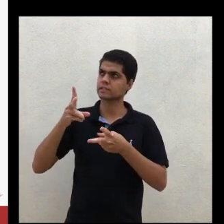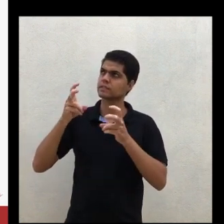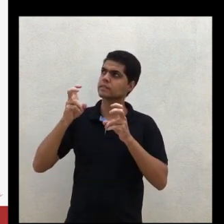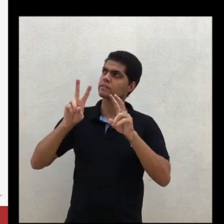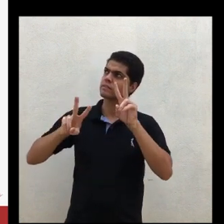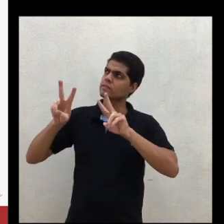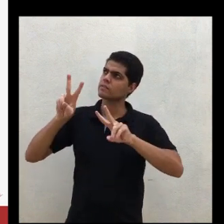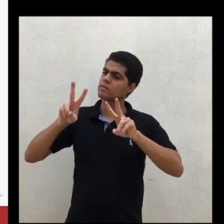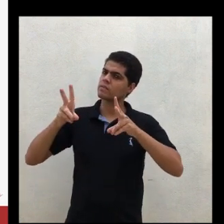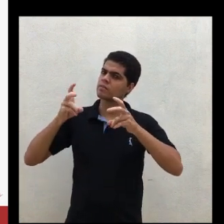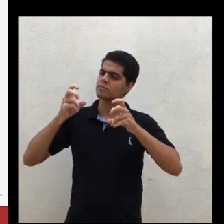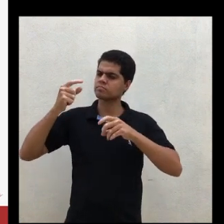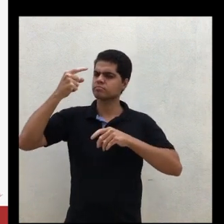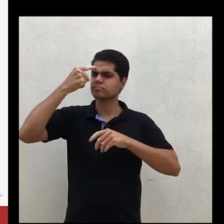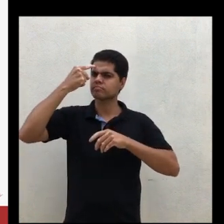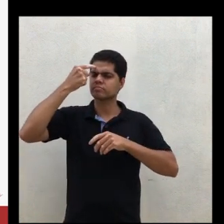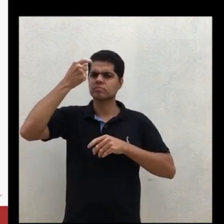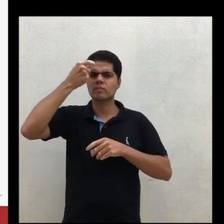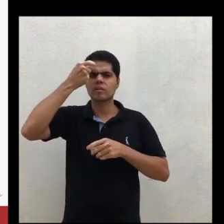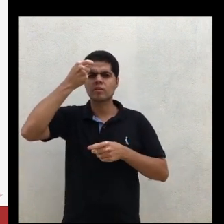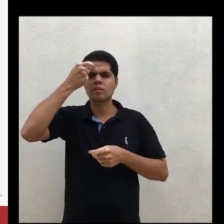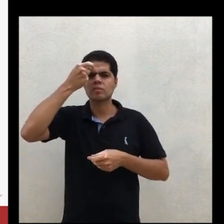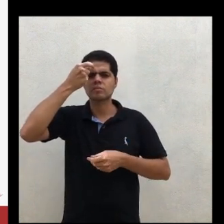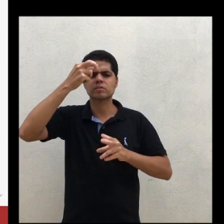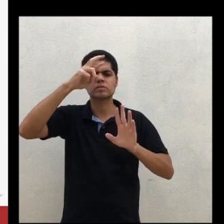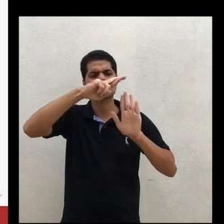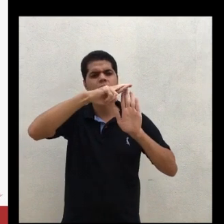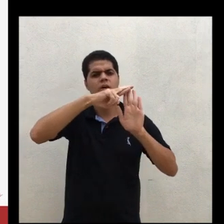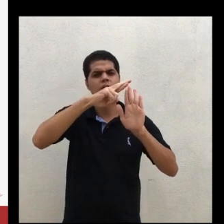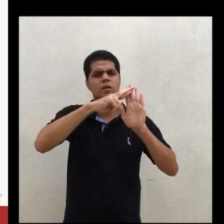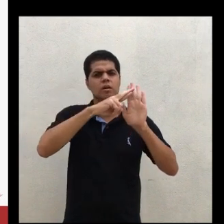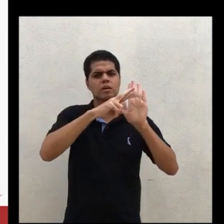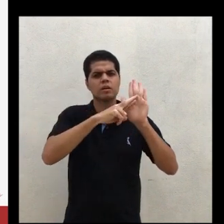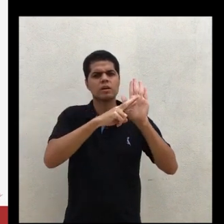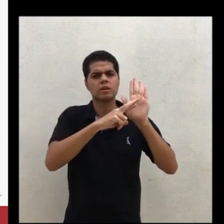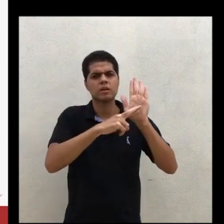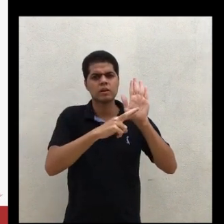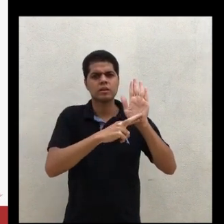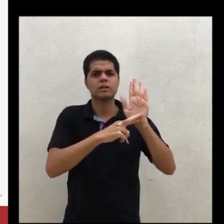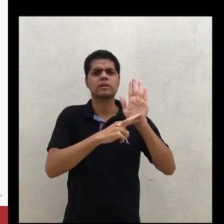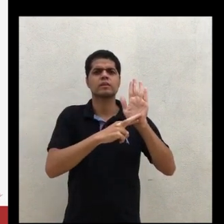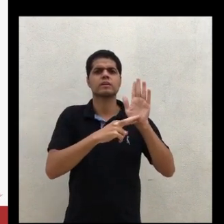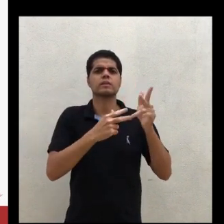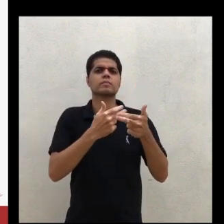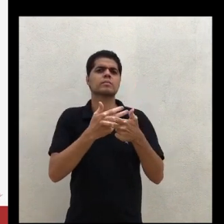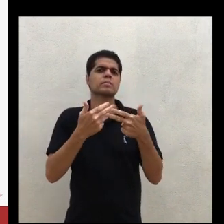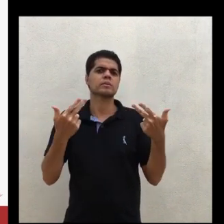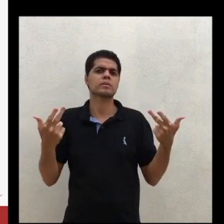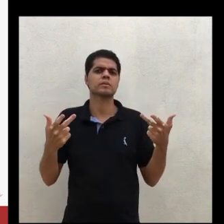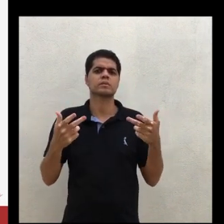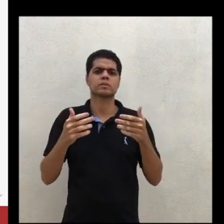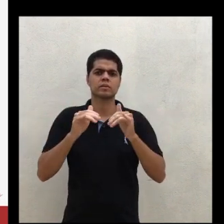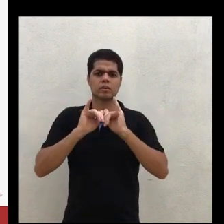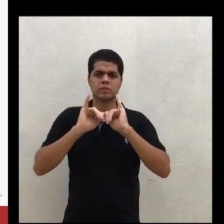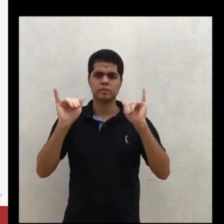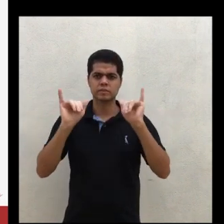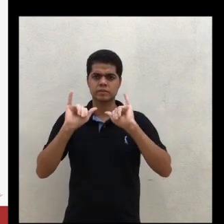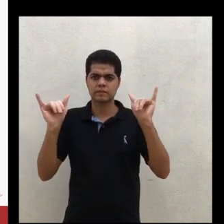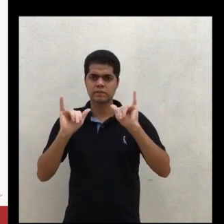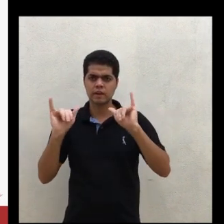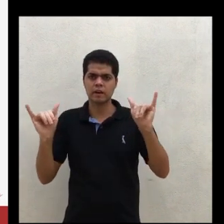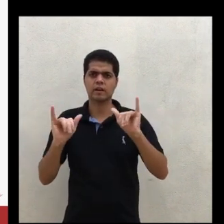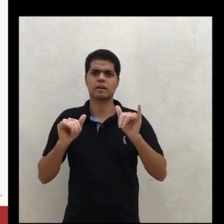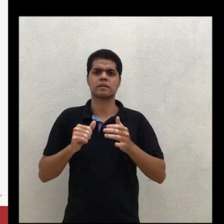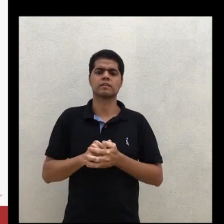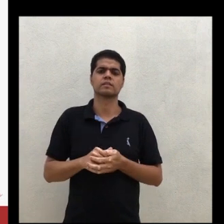regras. Então, sempre que você vir falar em lógica fuzzy, você tem que propor quais são as